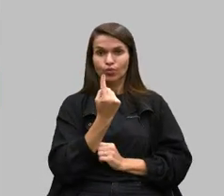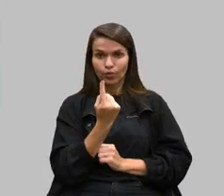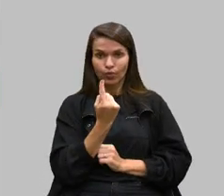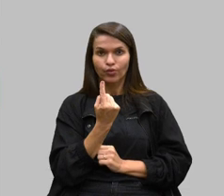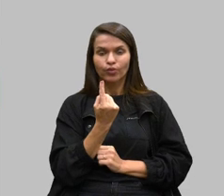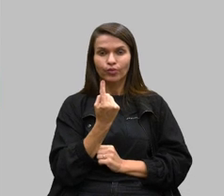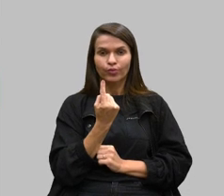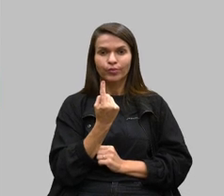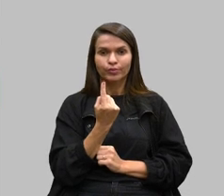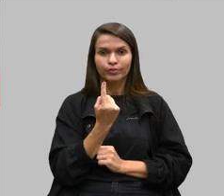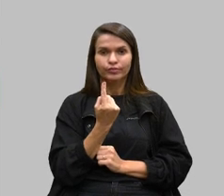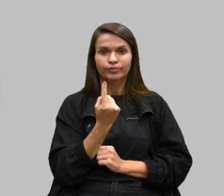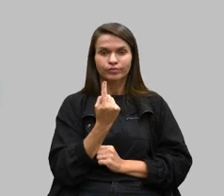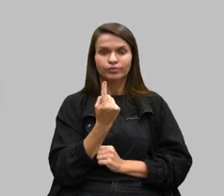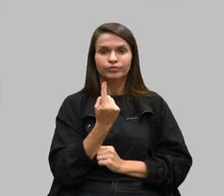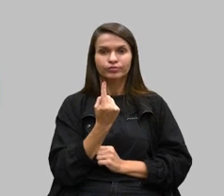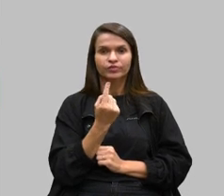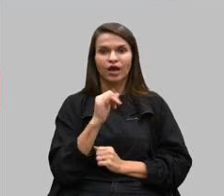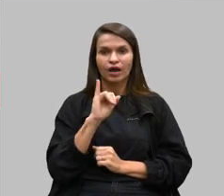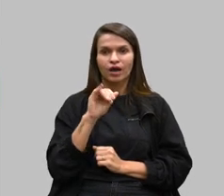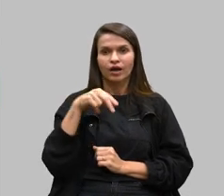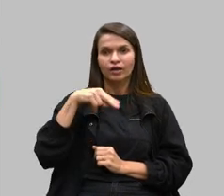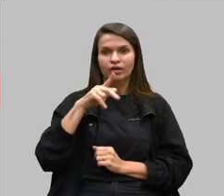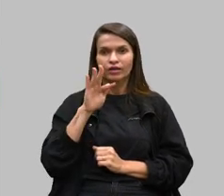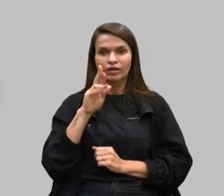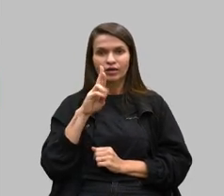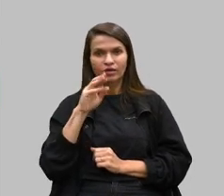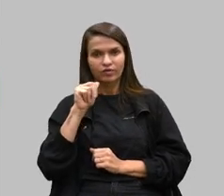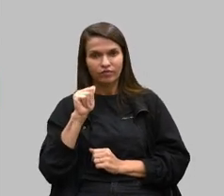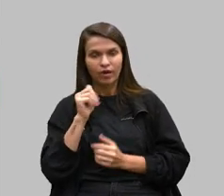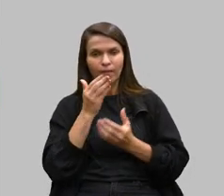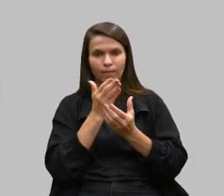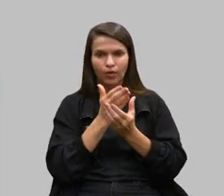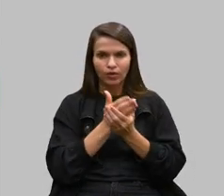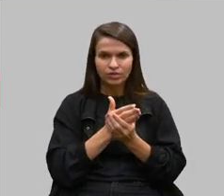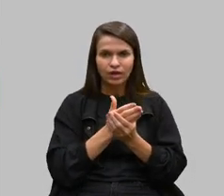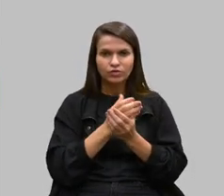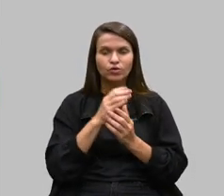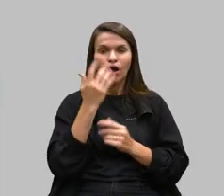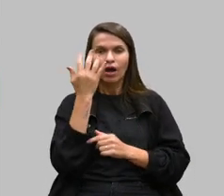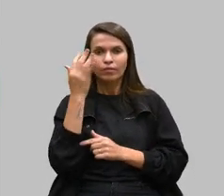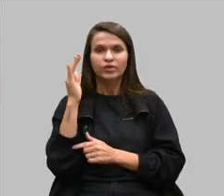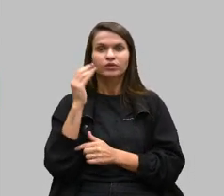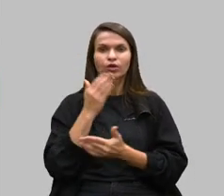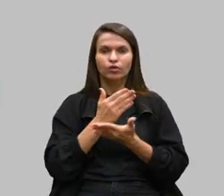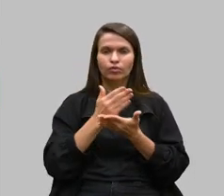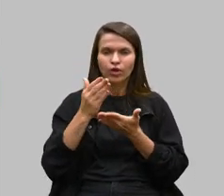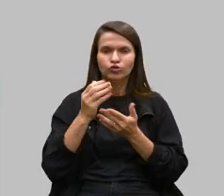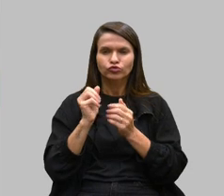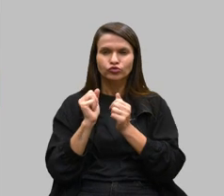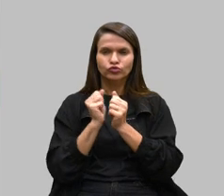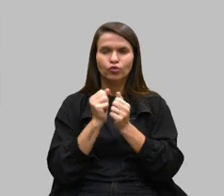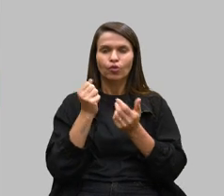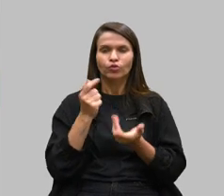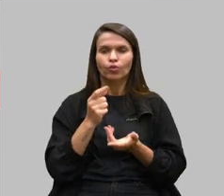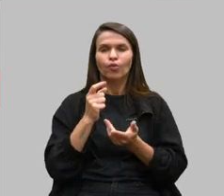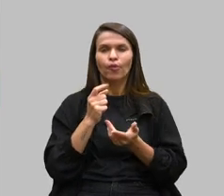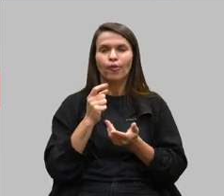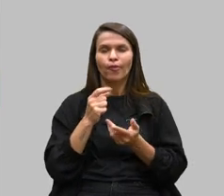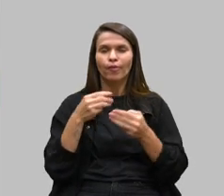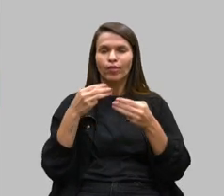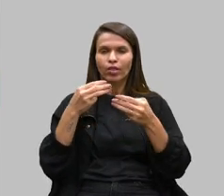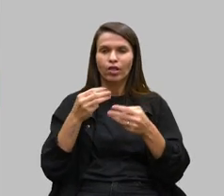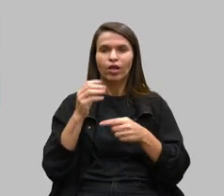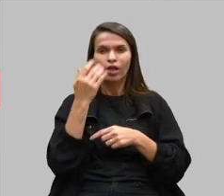he lá na infra processo ambiental iniciado lá com Ibama já e com a possibilidade do